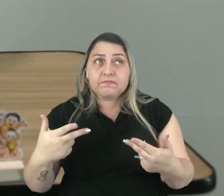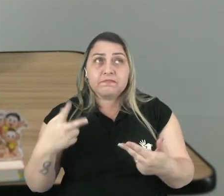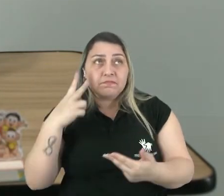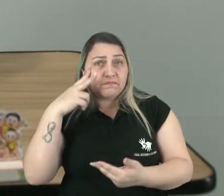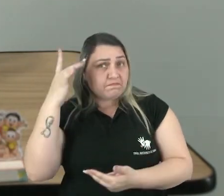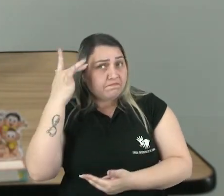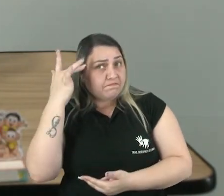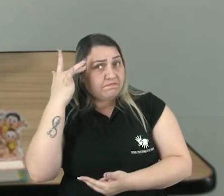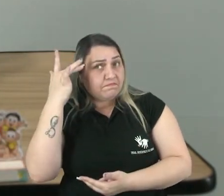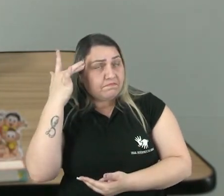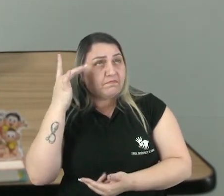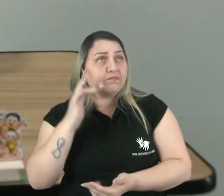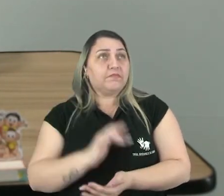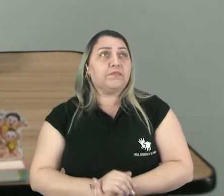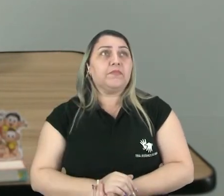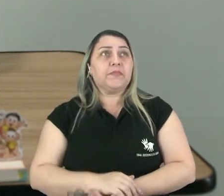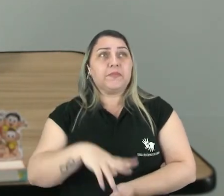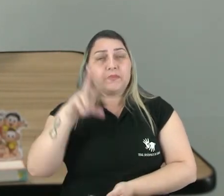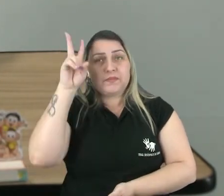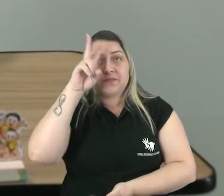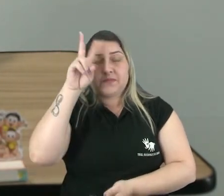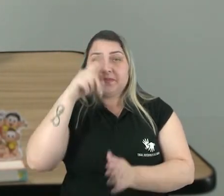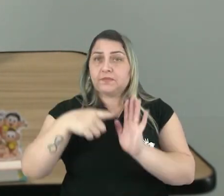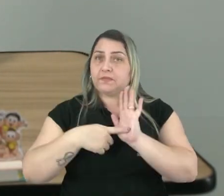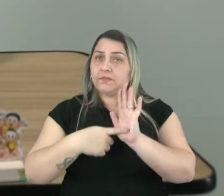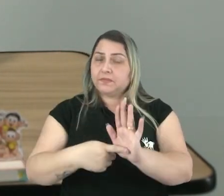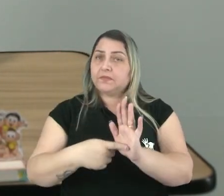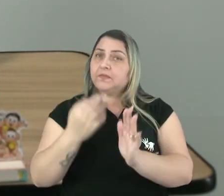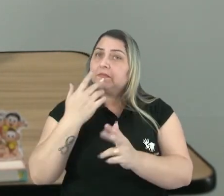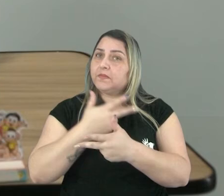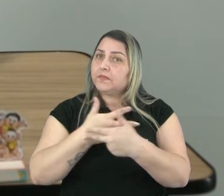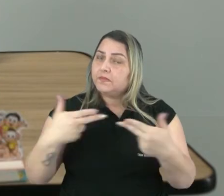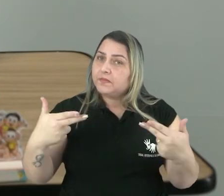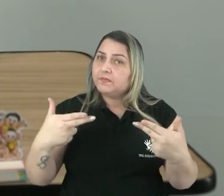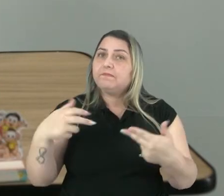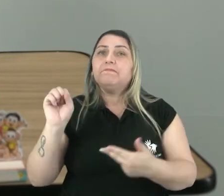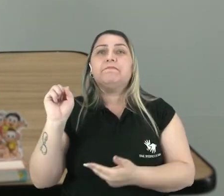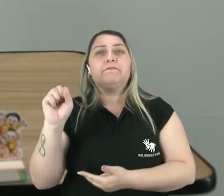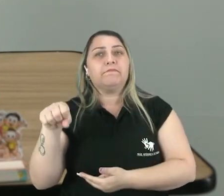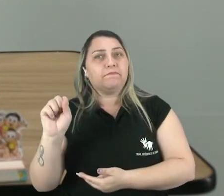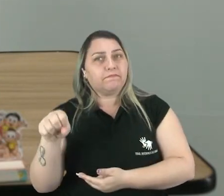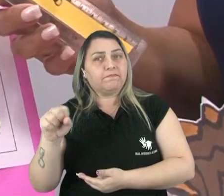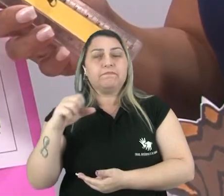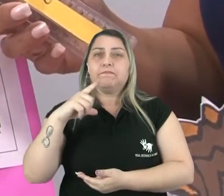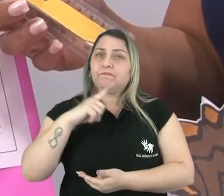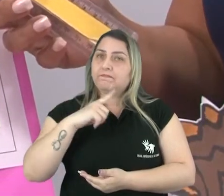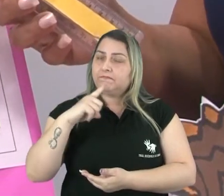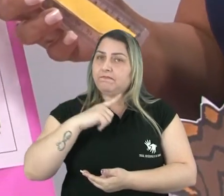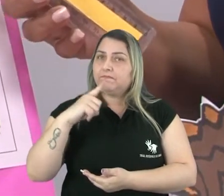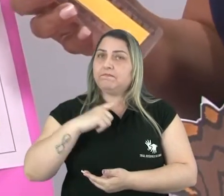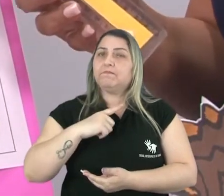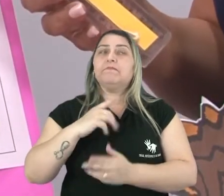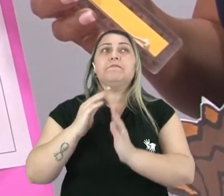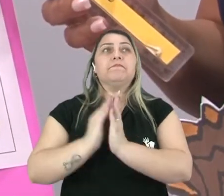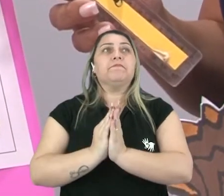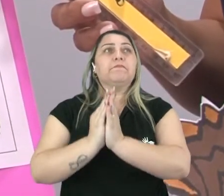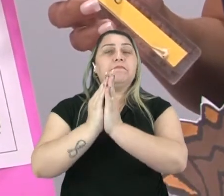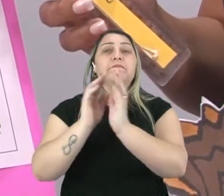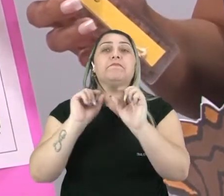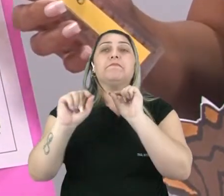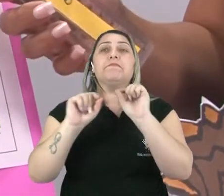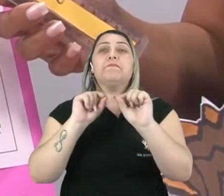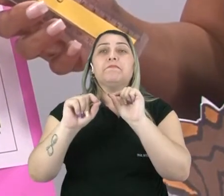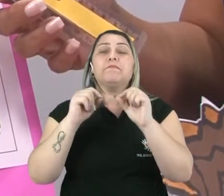acham que esta história é apresentada em cores? Sim, ela tem. Os balões são o quê?